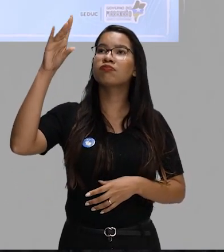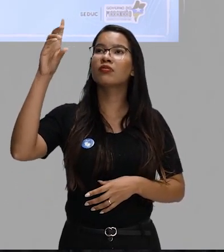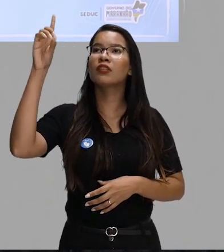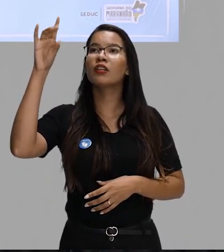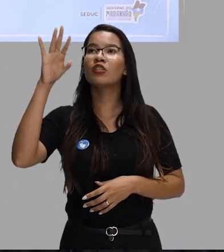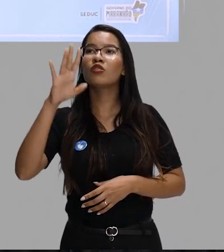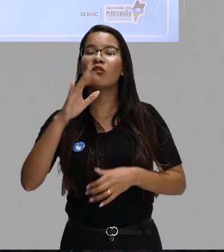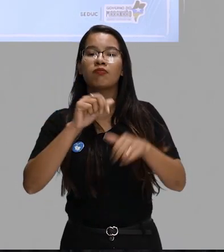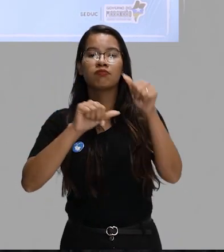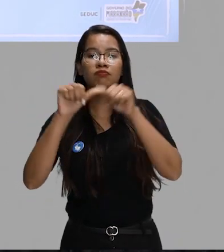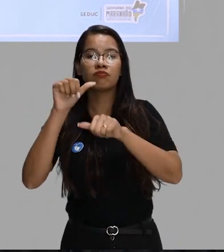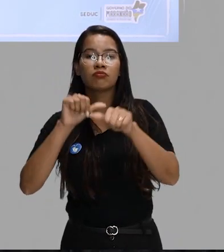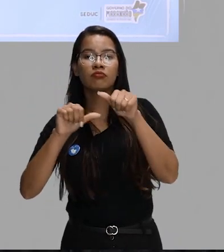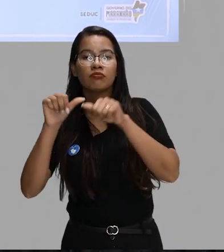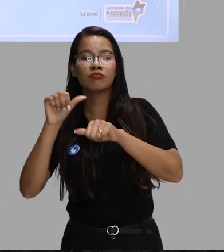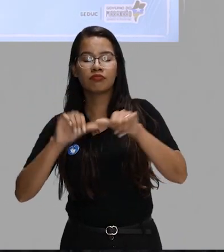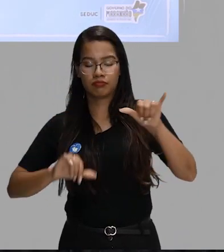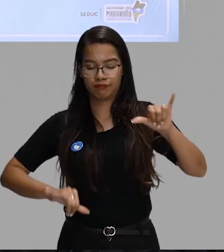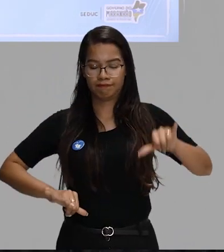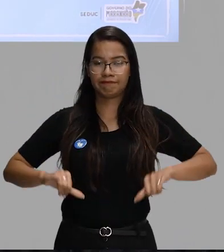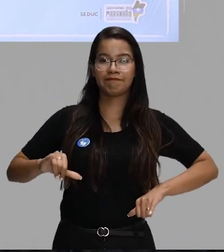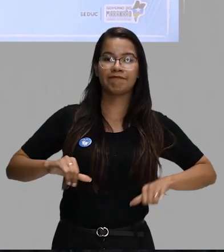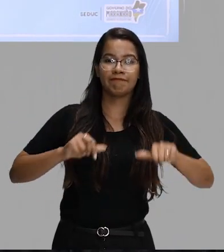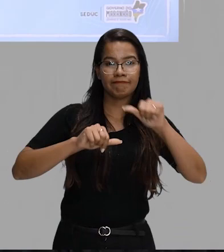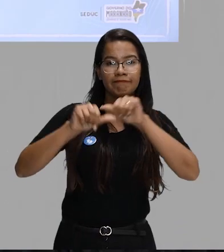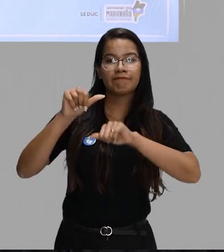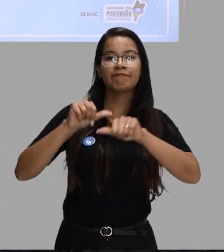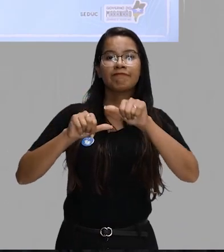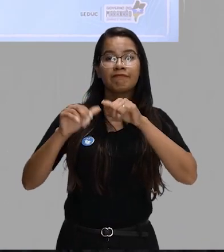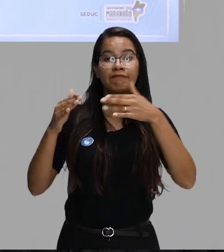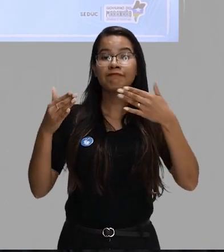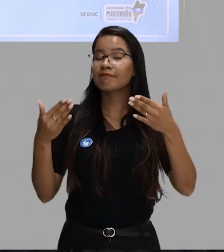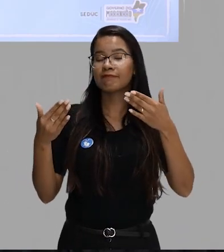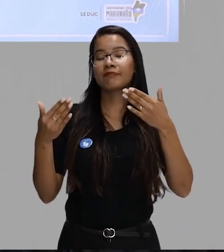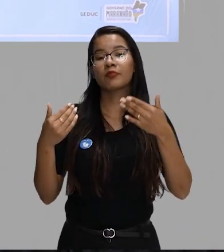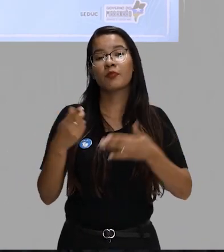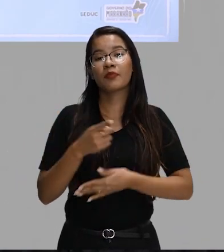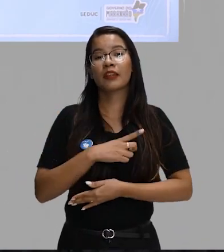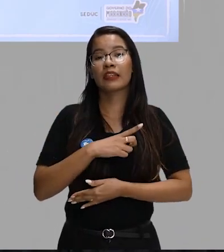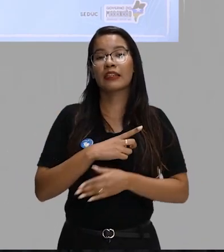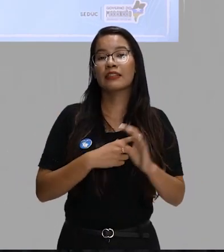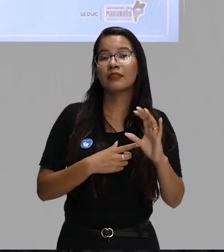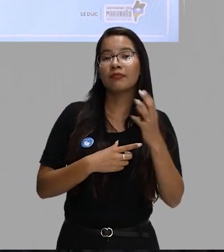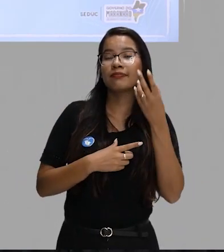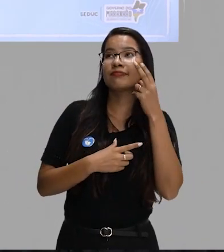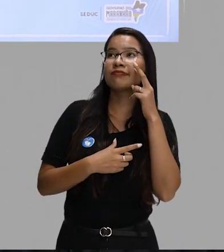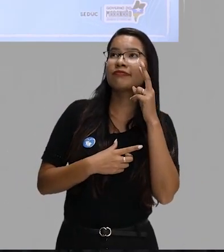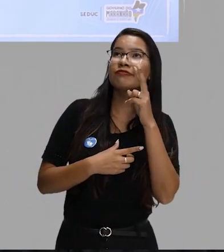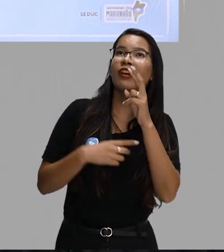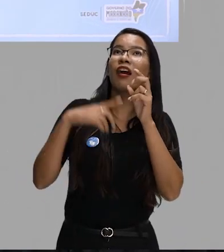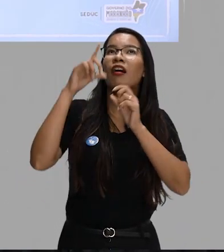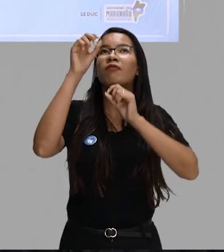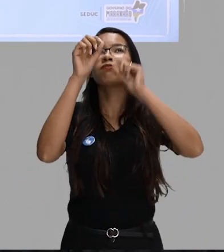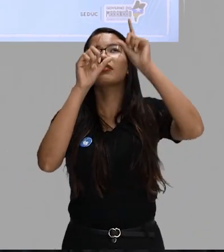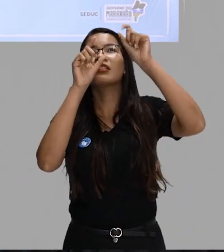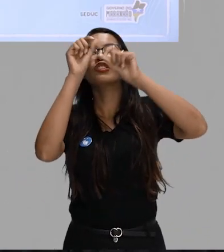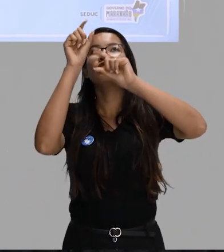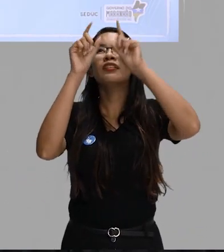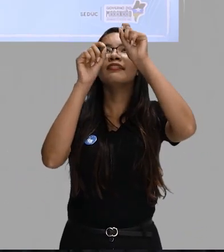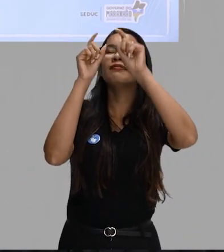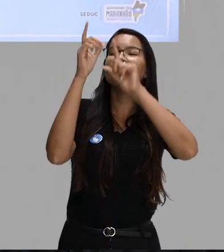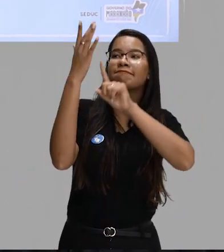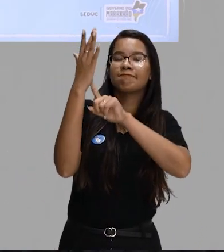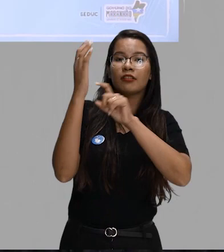desvios, até chegar aos nossos olhos, são inúmeros desvios, então a gente acaba vendo, né, essas estrelas em locais